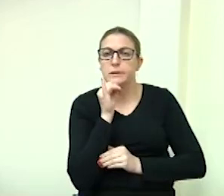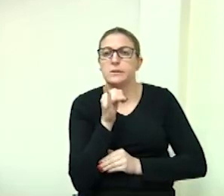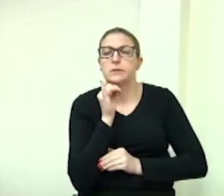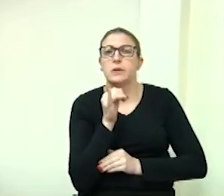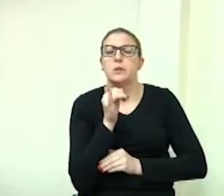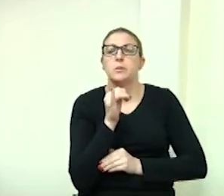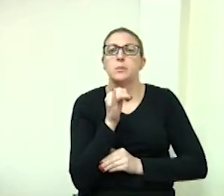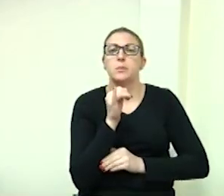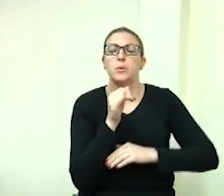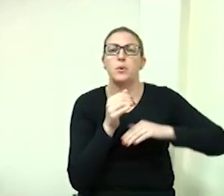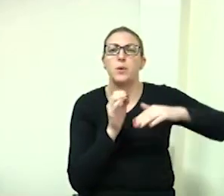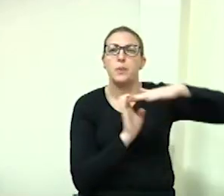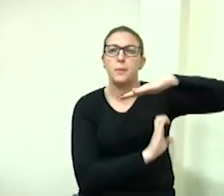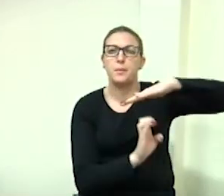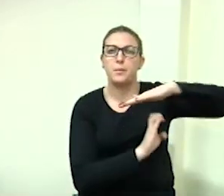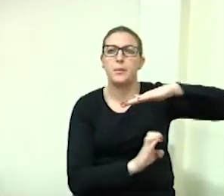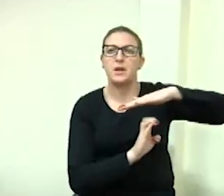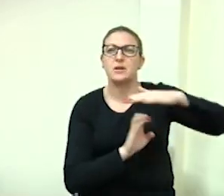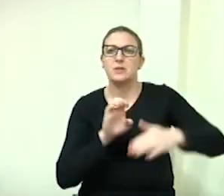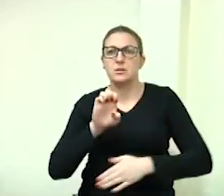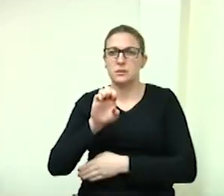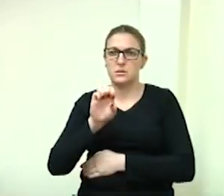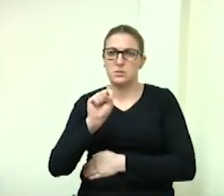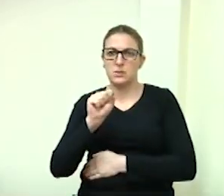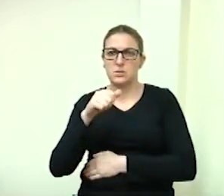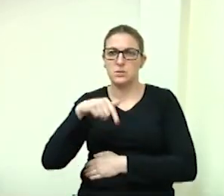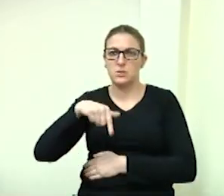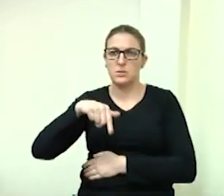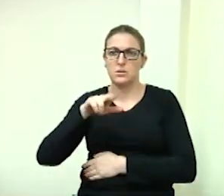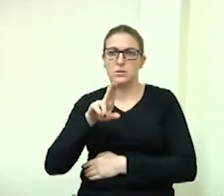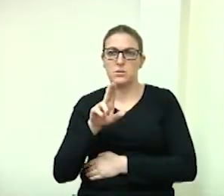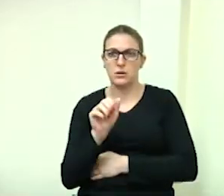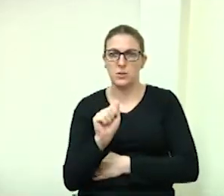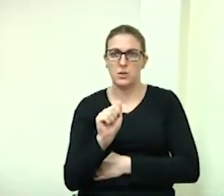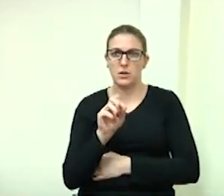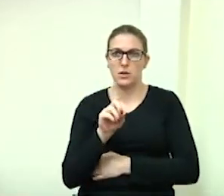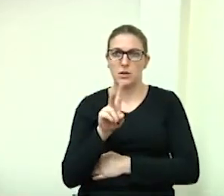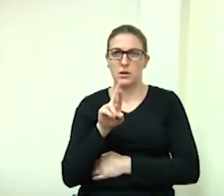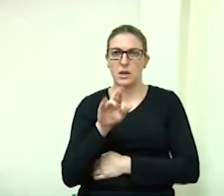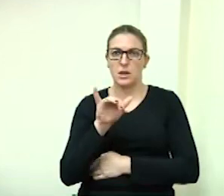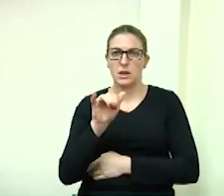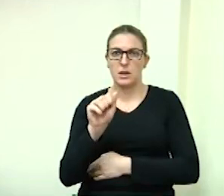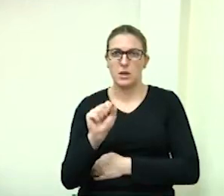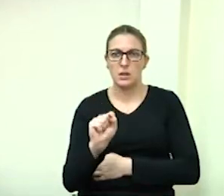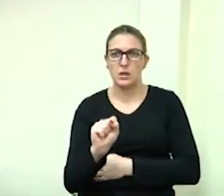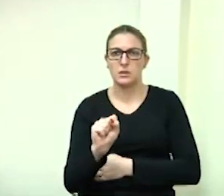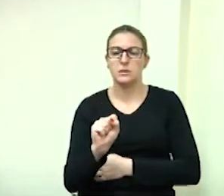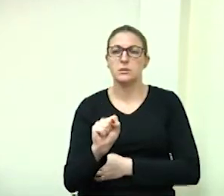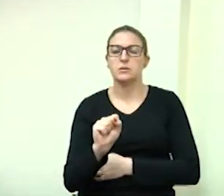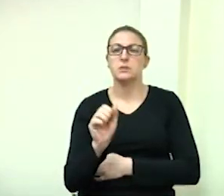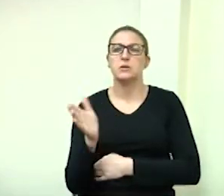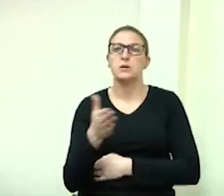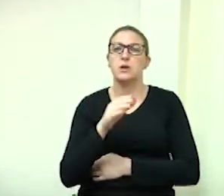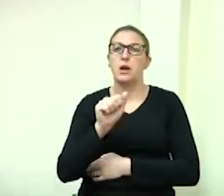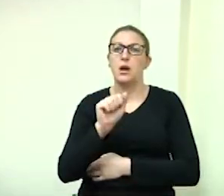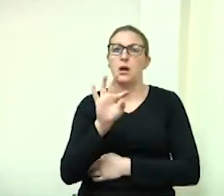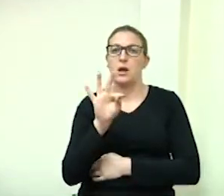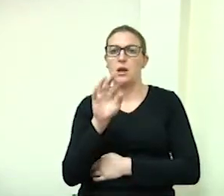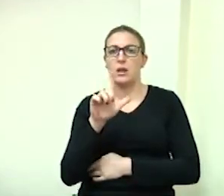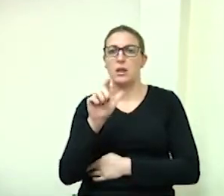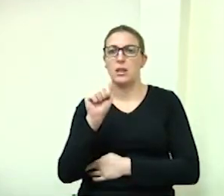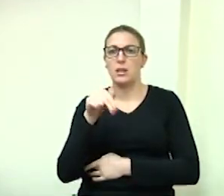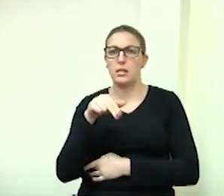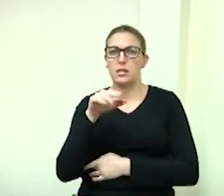atlântico lá do meu bairro meus vizinhos que além de ter que adquirir uma área no